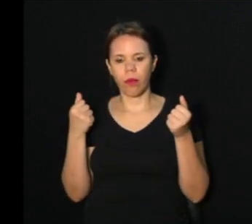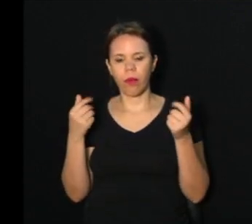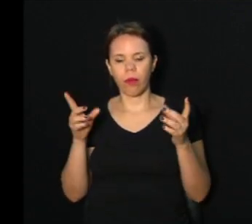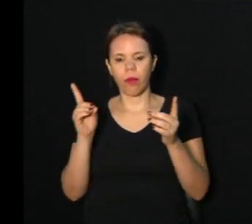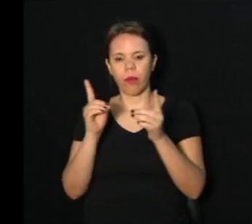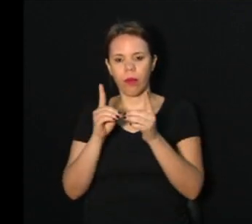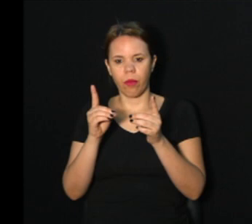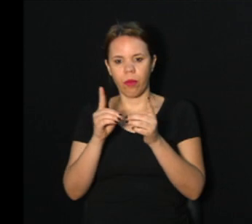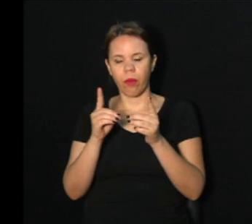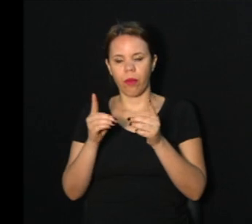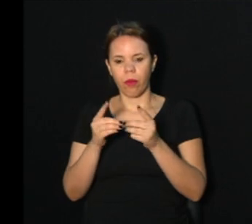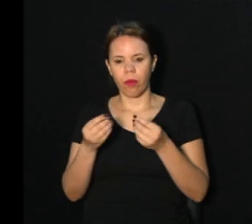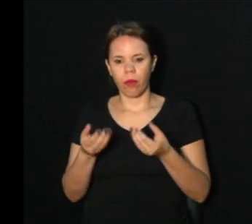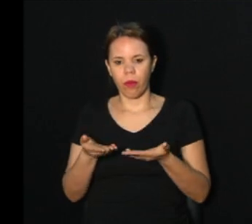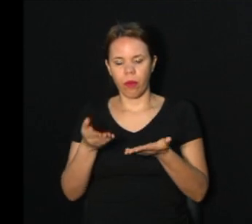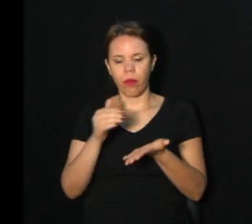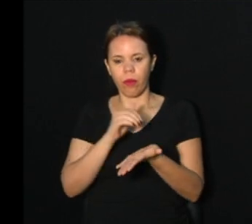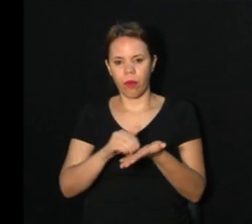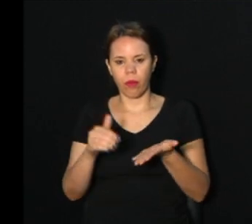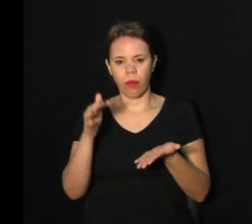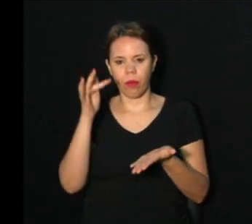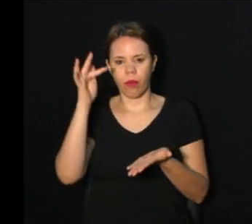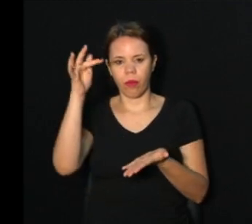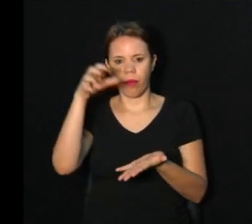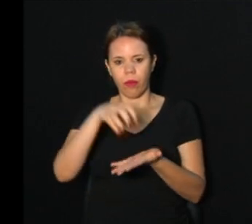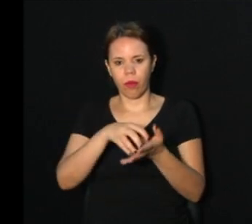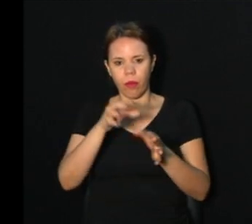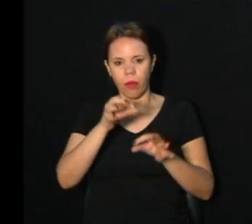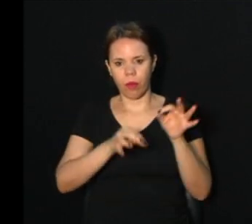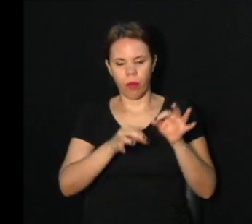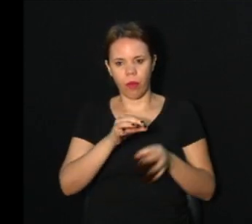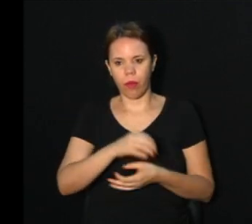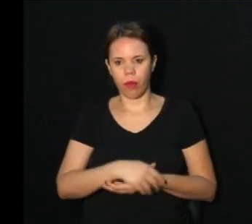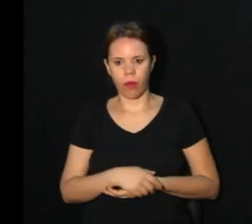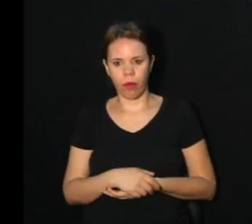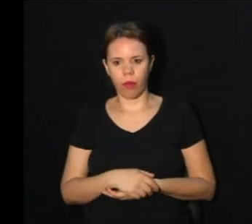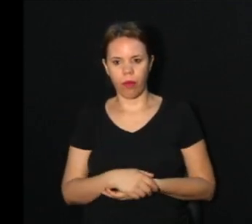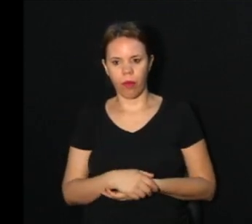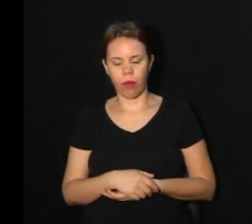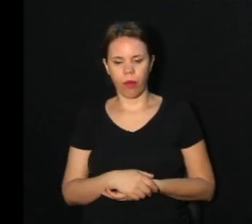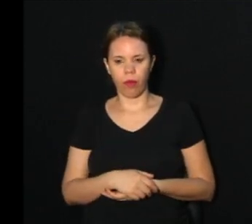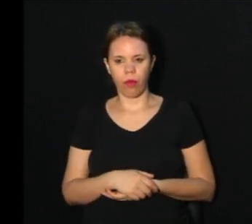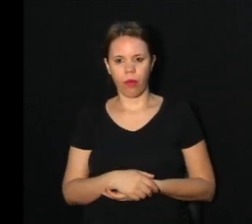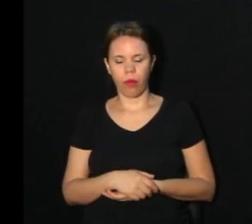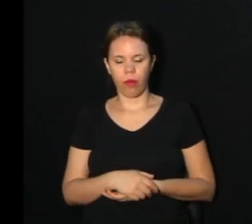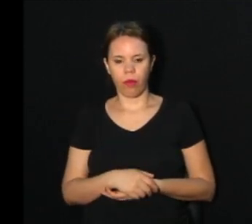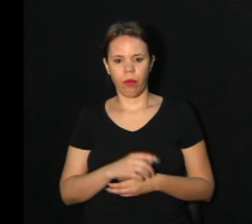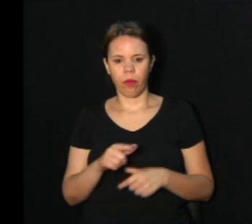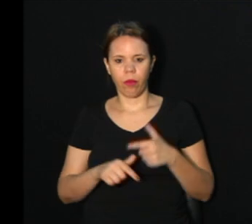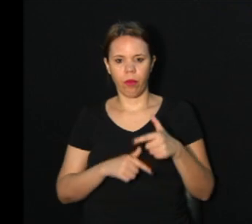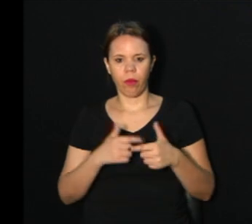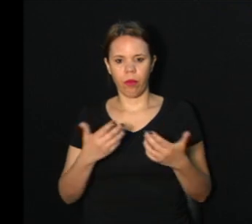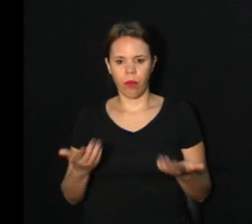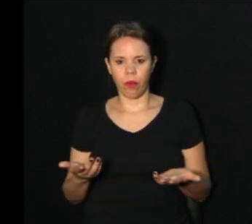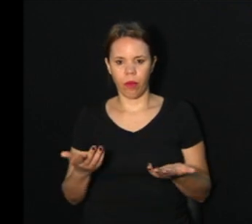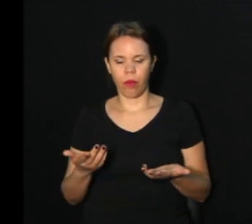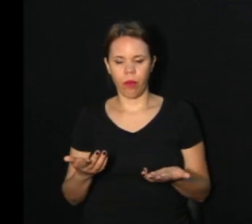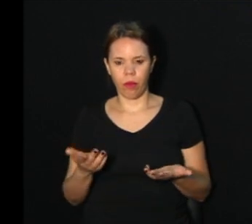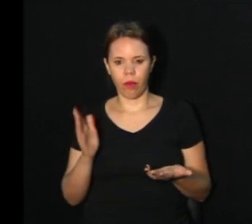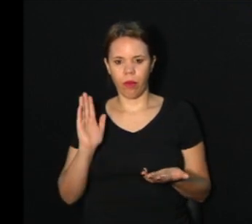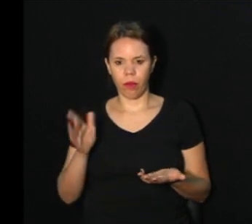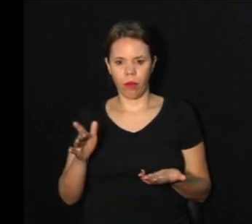prestados pela futura Secretaria de Justiça, que vai trabalhar, como já